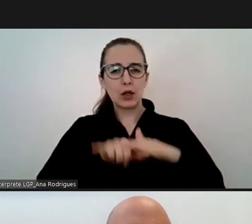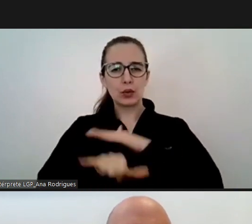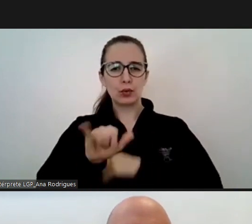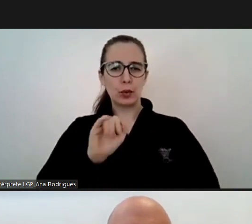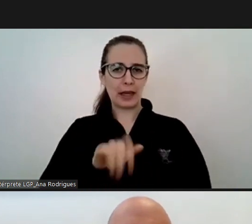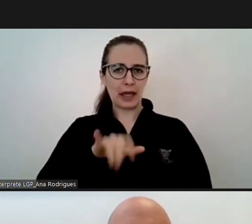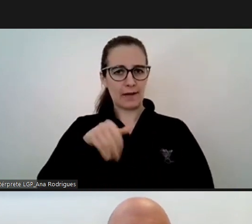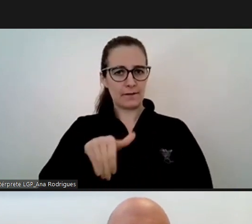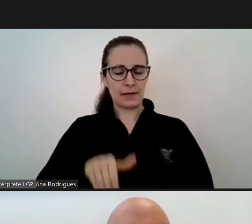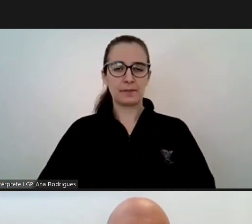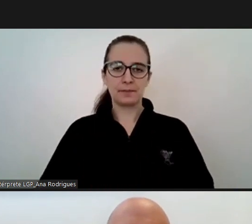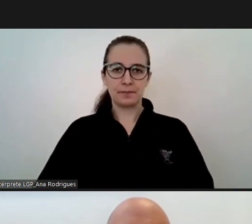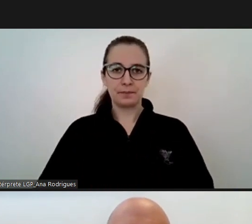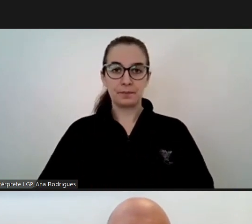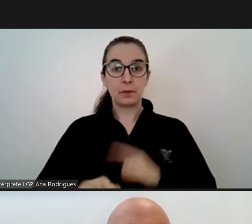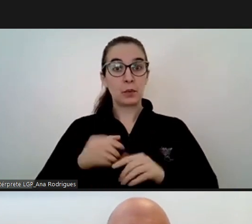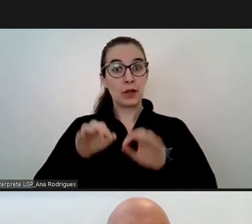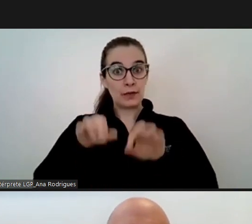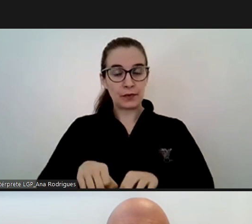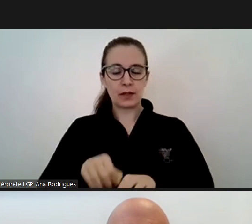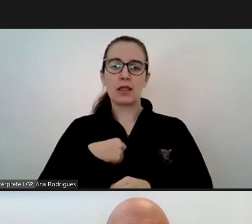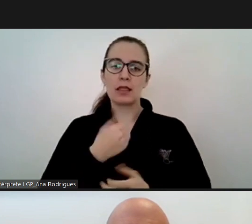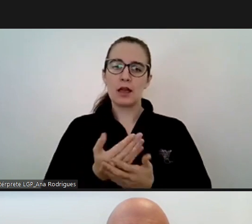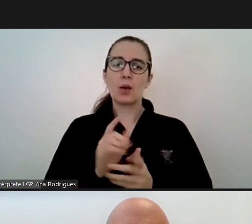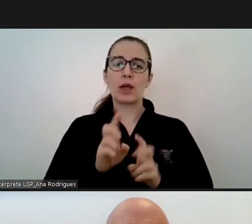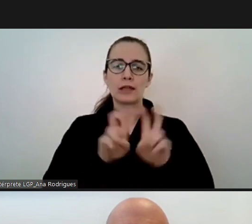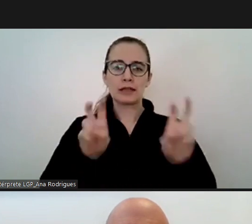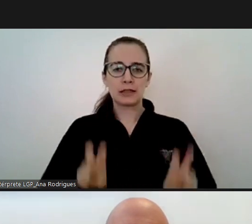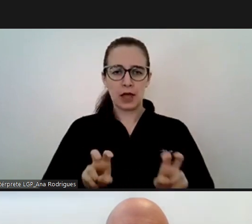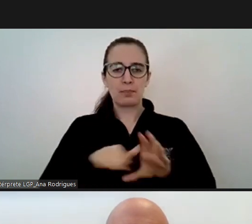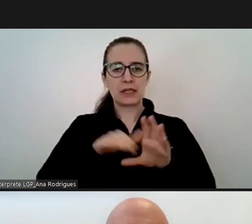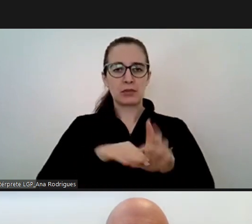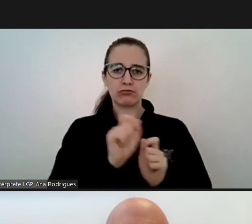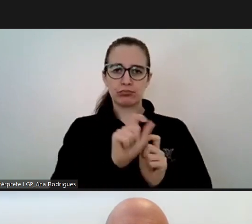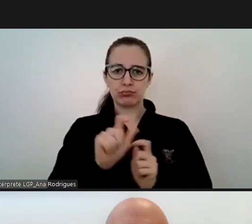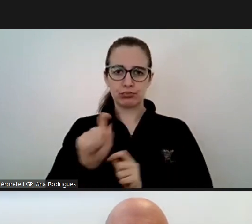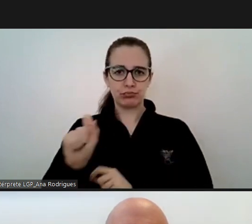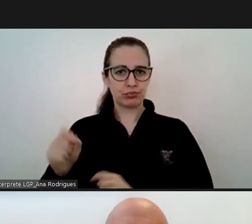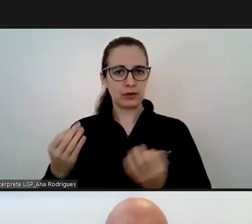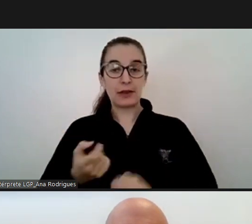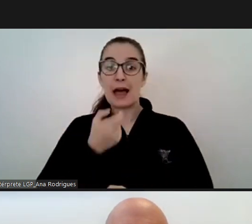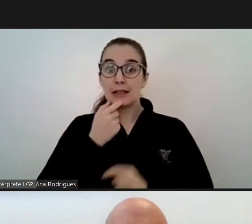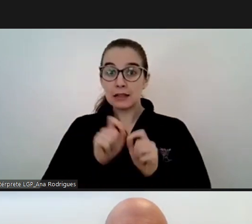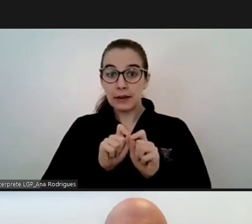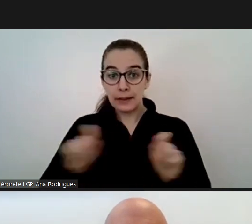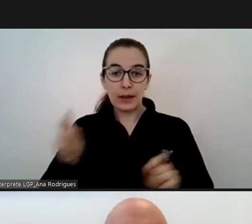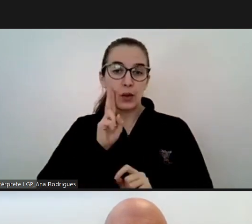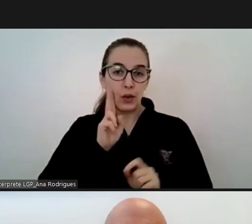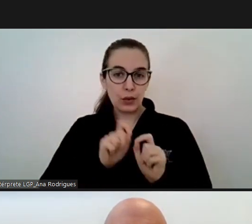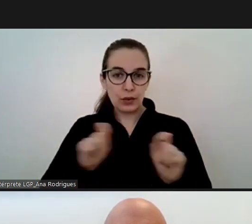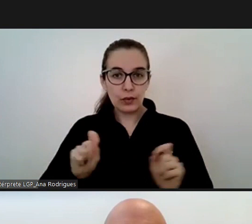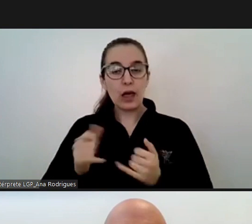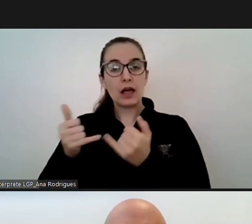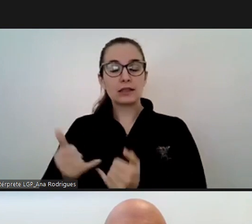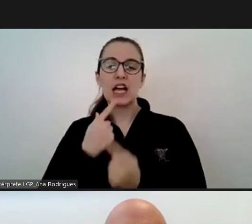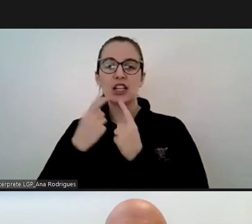INA. Será enviado um certificado de formação a todos os participantes que assistam ao webinar na íntegra e respondam ao questionário que